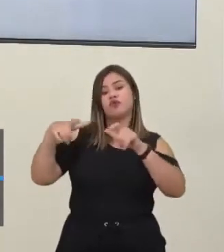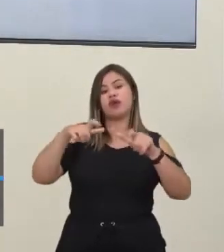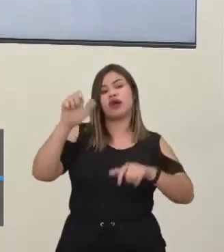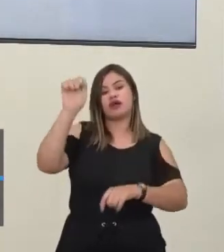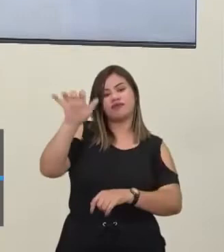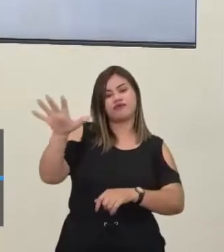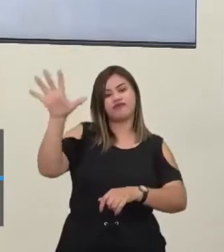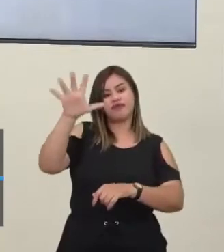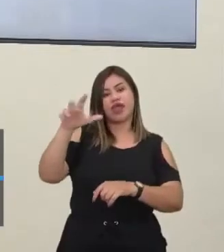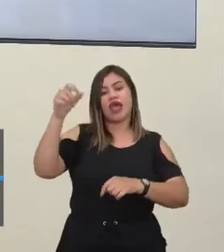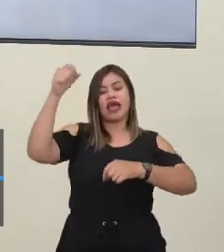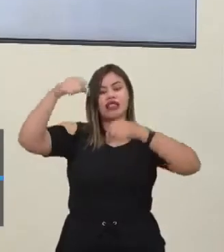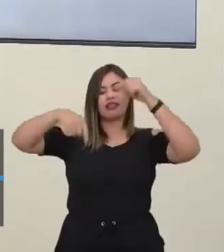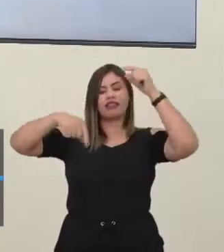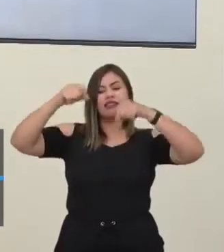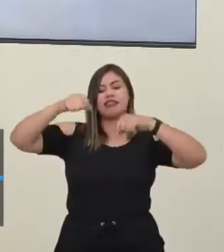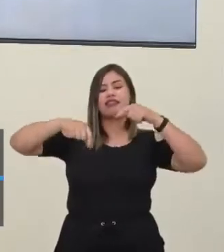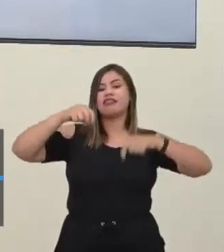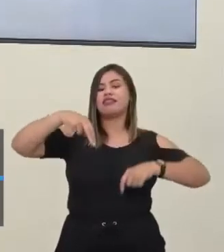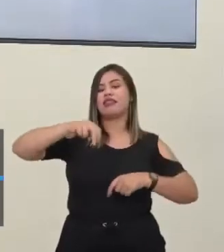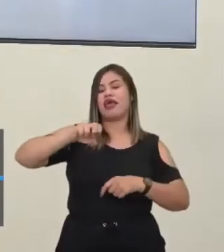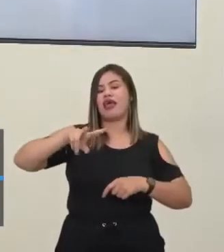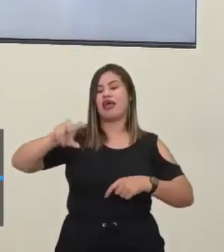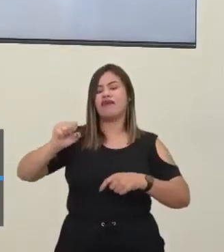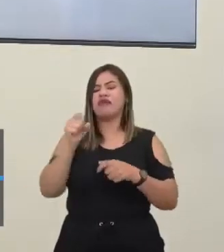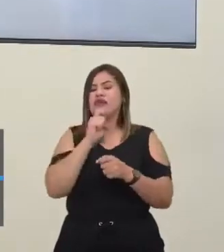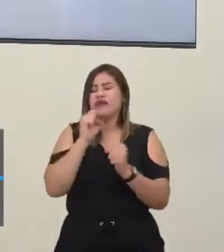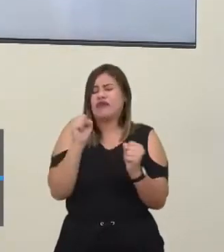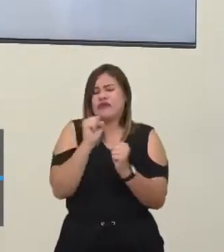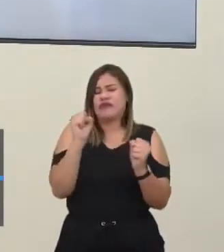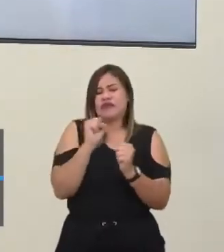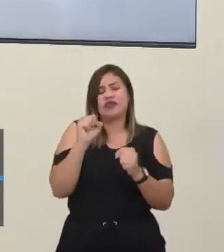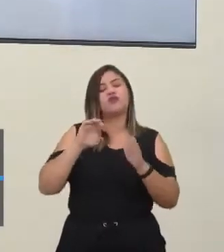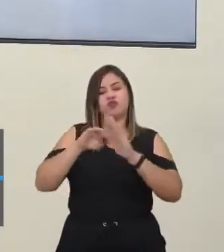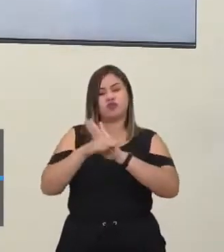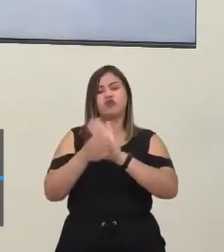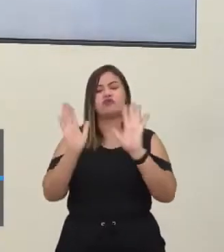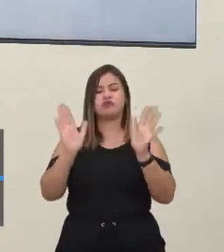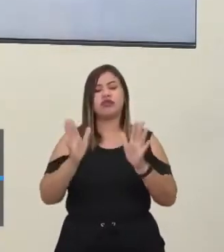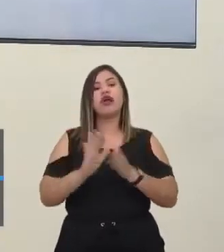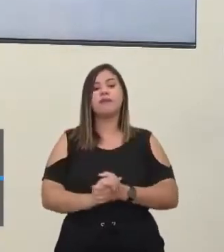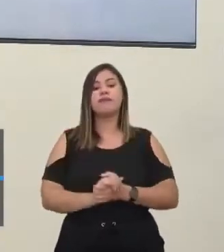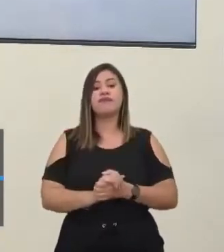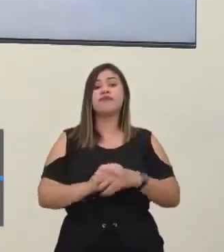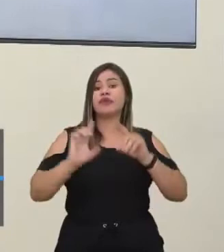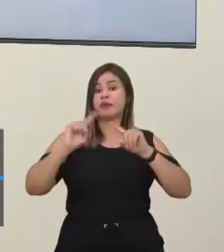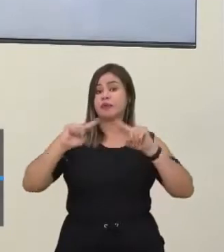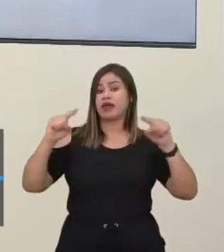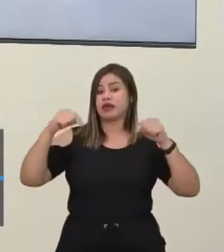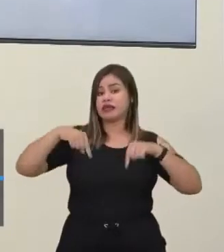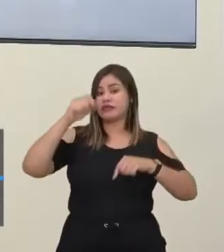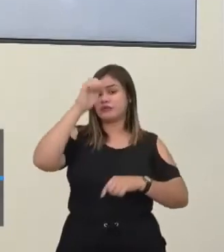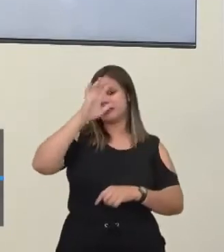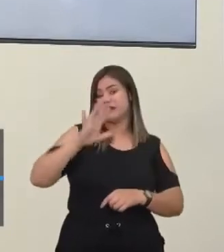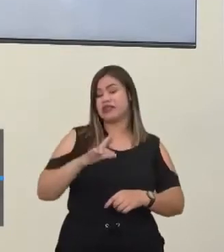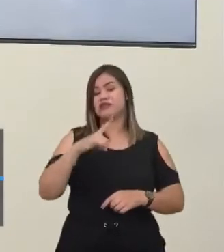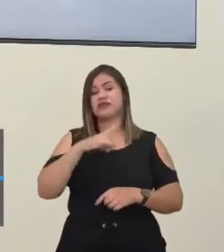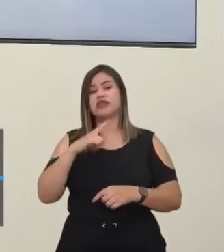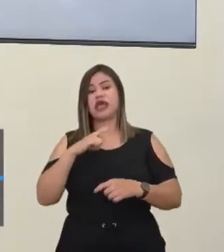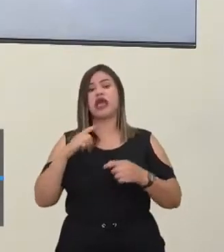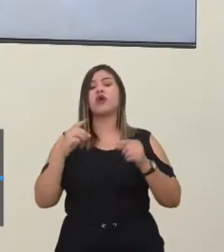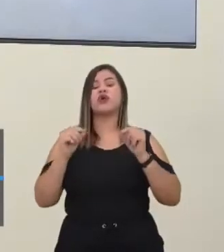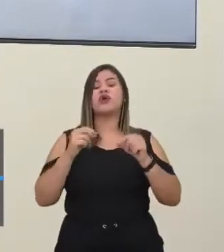muito frio, geralmente essas têm uma tessitura mais de contralto mesmo, tá bom? Mas aqui no Brasil, a gente pode dizer que as cantoras de voz mais